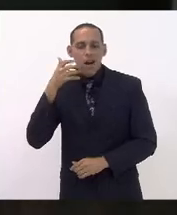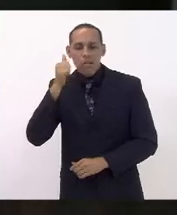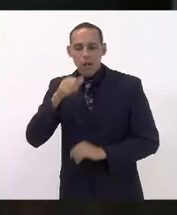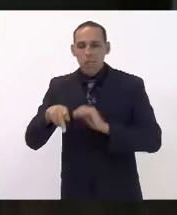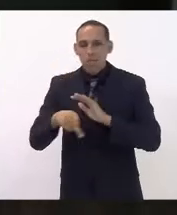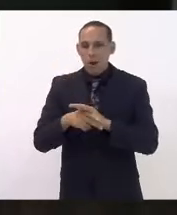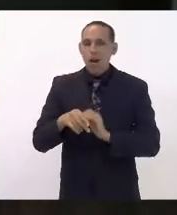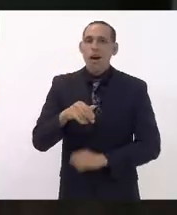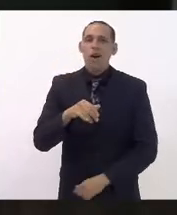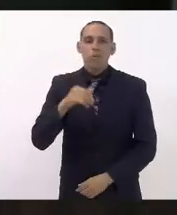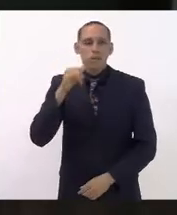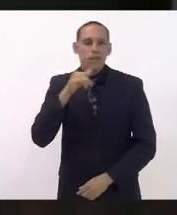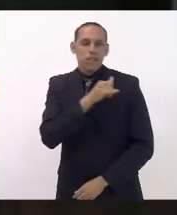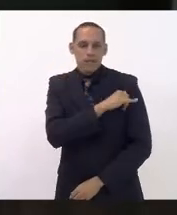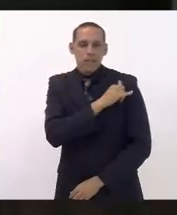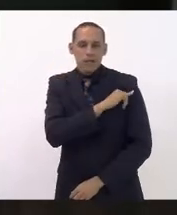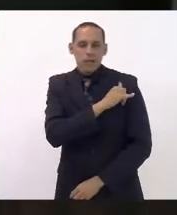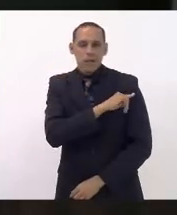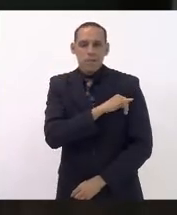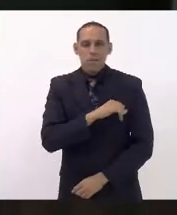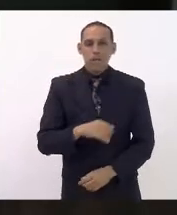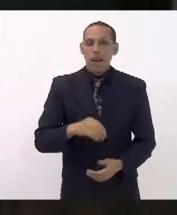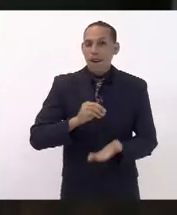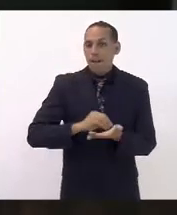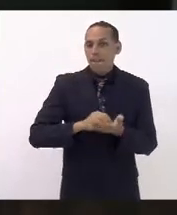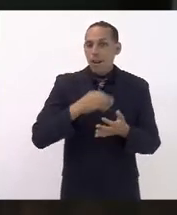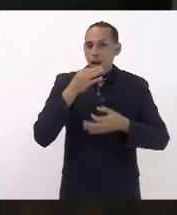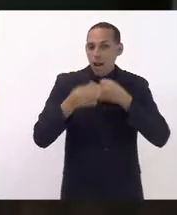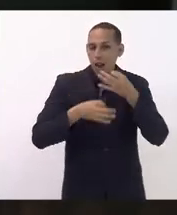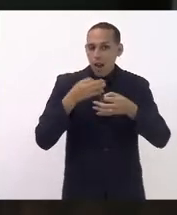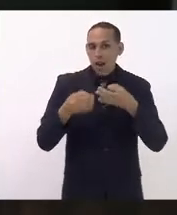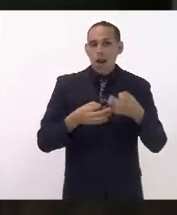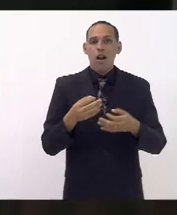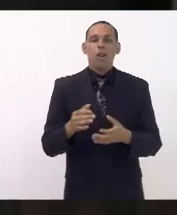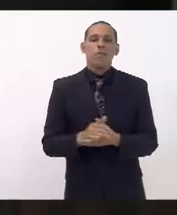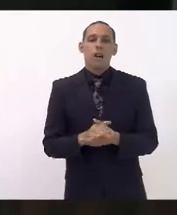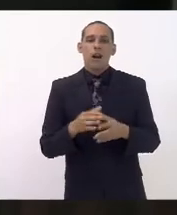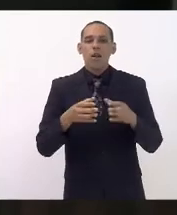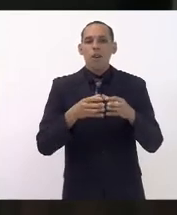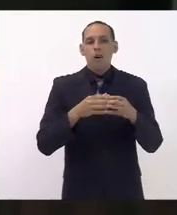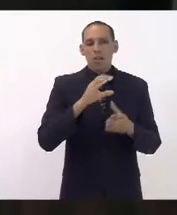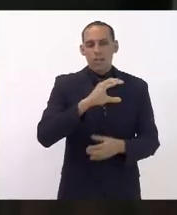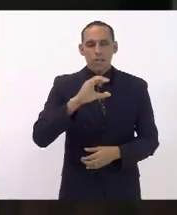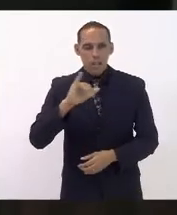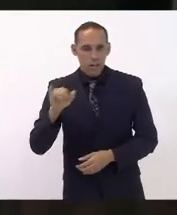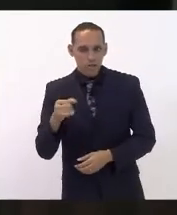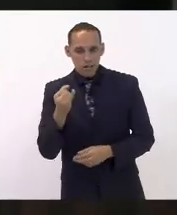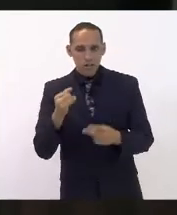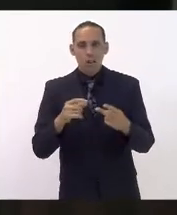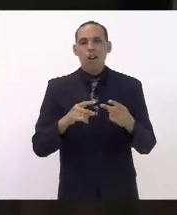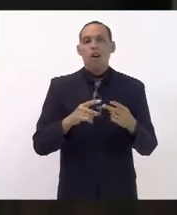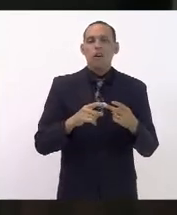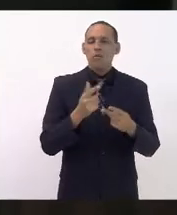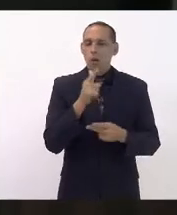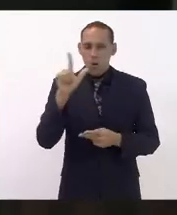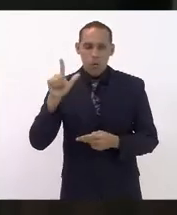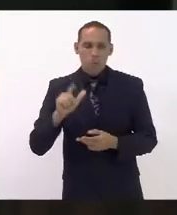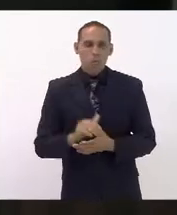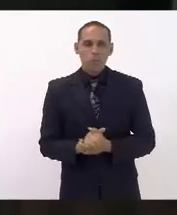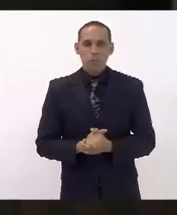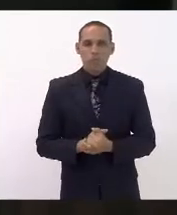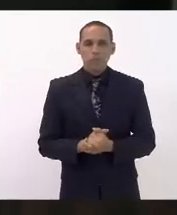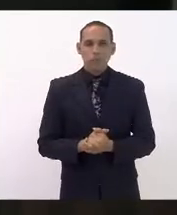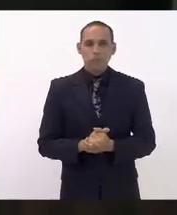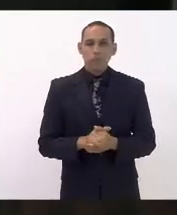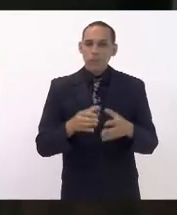Janeiro. Pendente de pareceres das comissões de Constituição, Justiça e Defesa do Meio Ambiente e da Comissão de Assuntos Municipais. Para emitir parecer pela